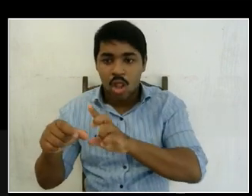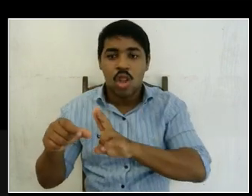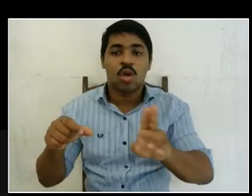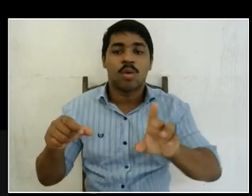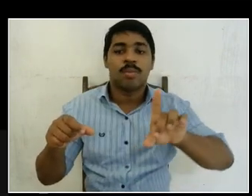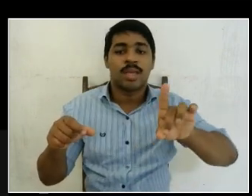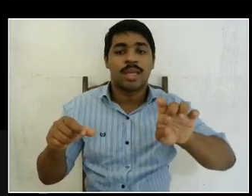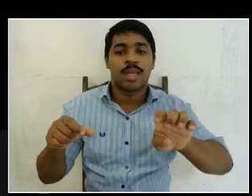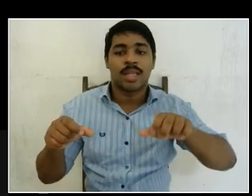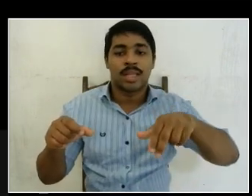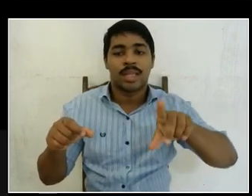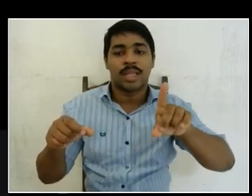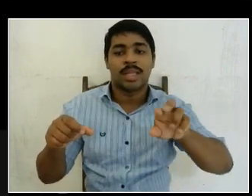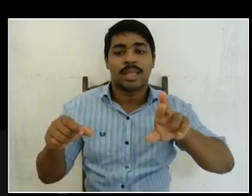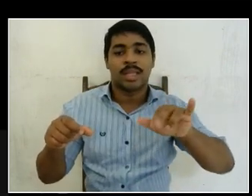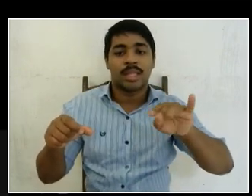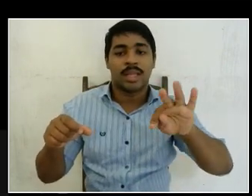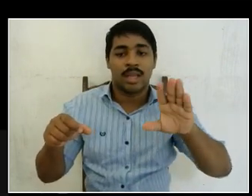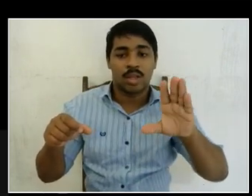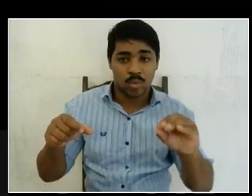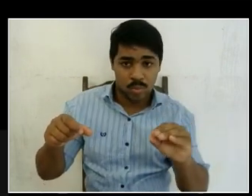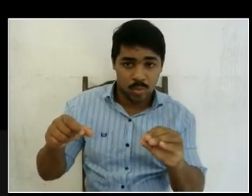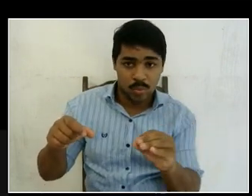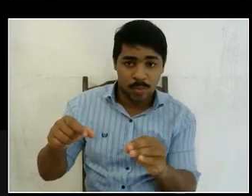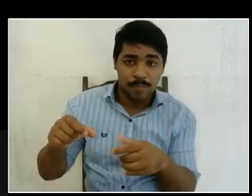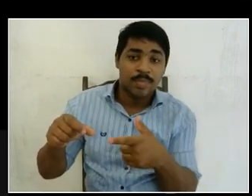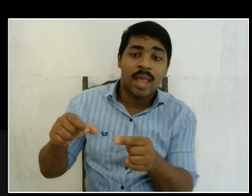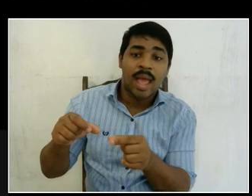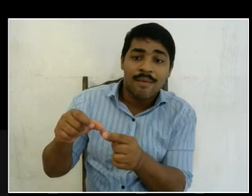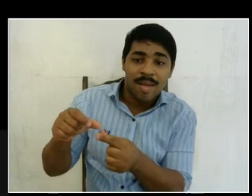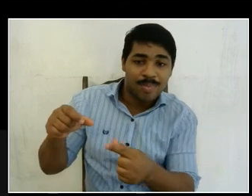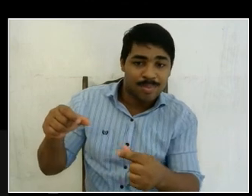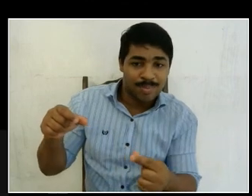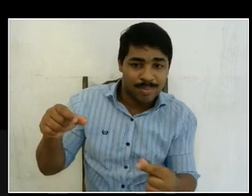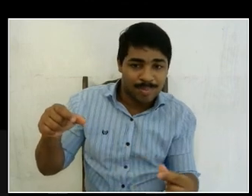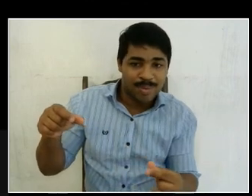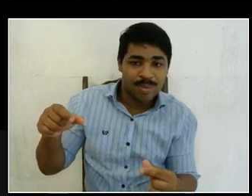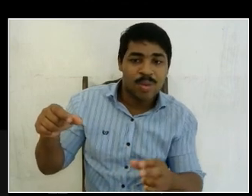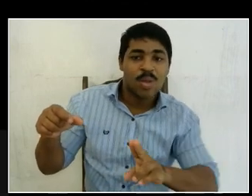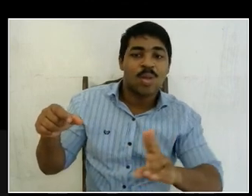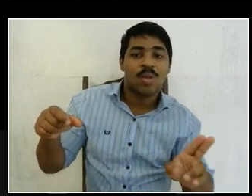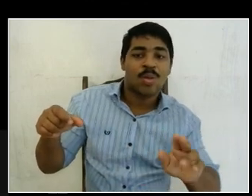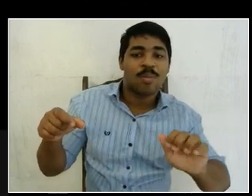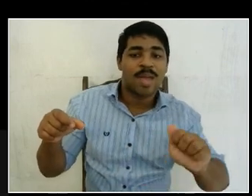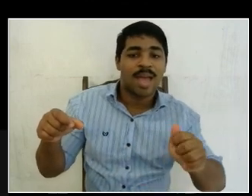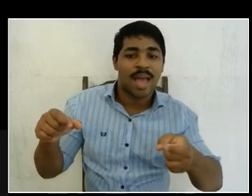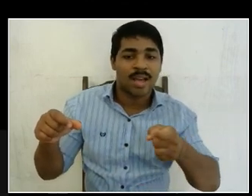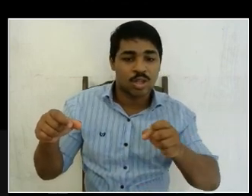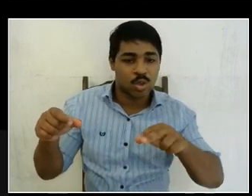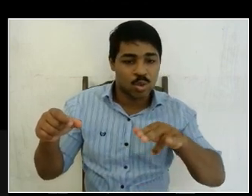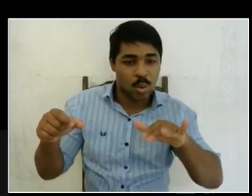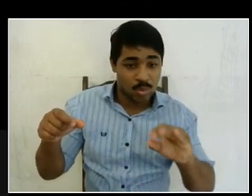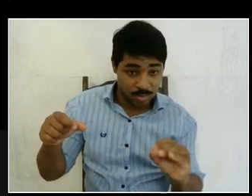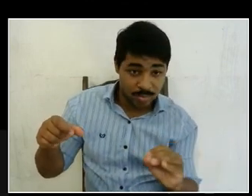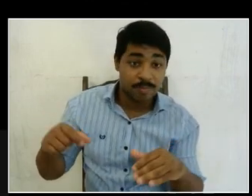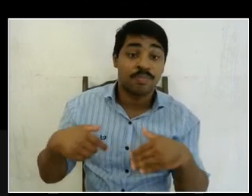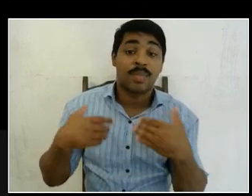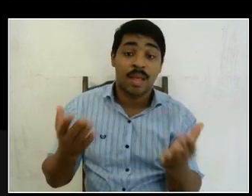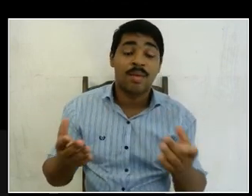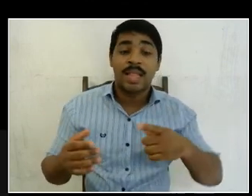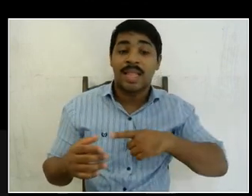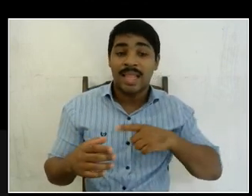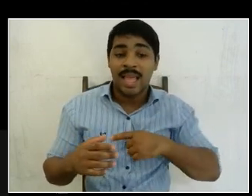corpo celular, é onde está o núcleo da célula. E esse rabinho, ele é o axônio. Então, para formar o nosso tecido nervoso, vai